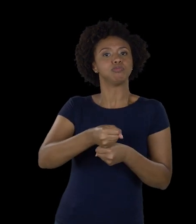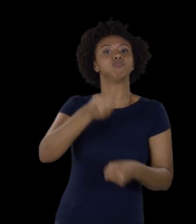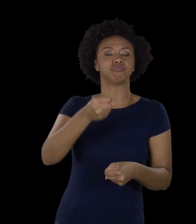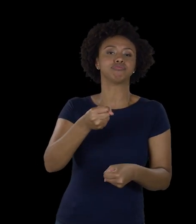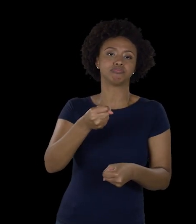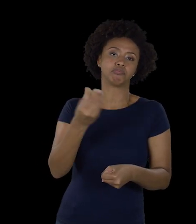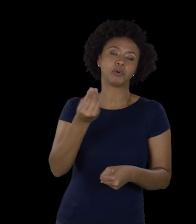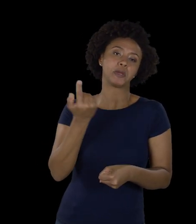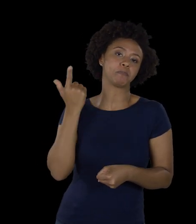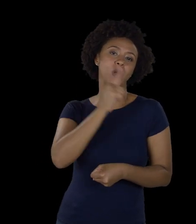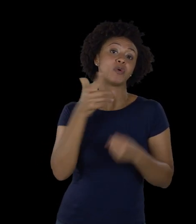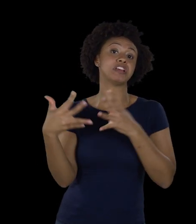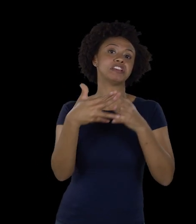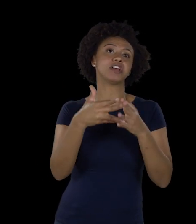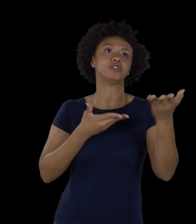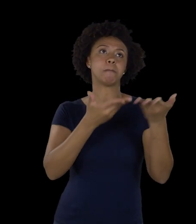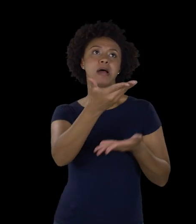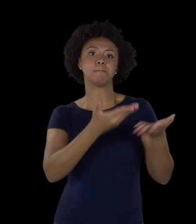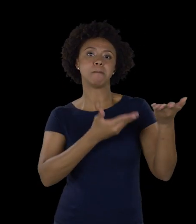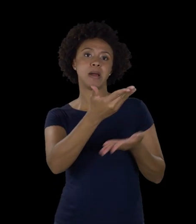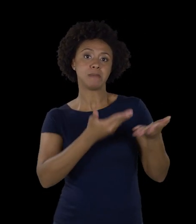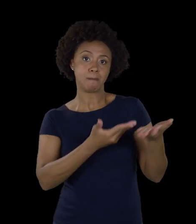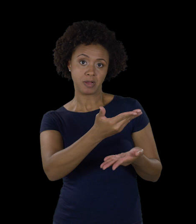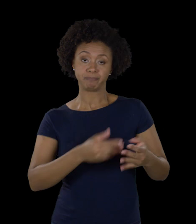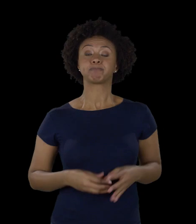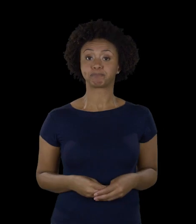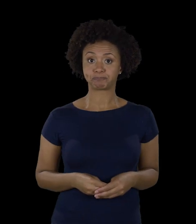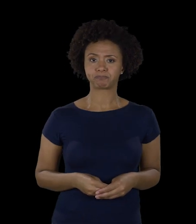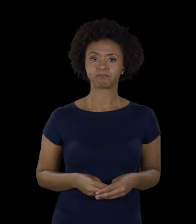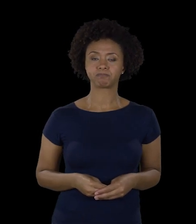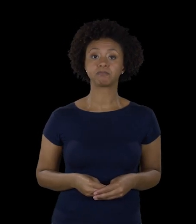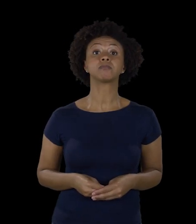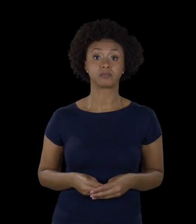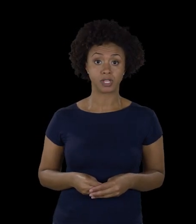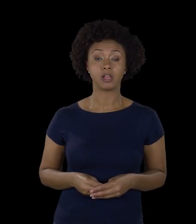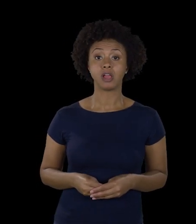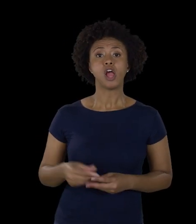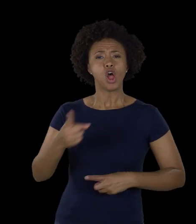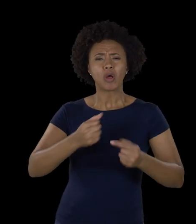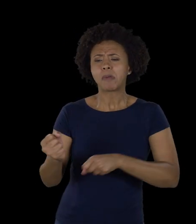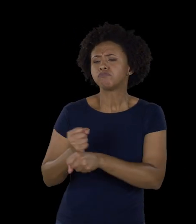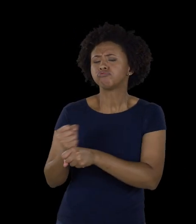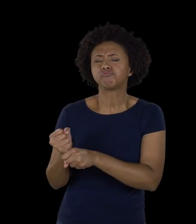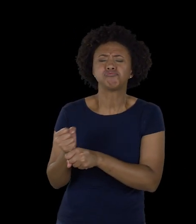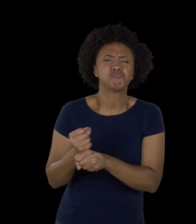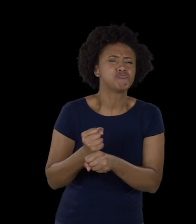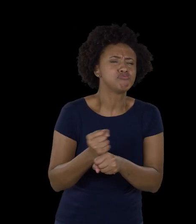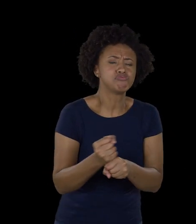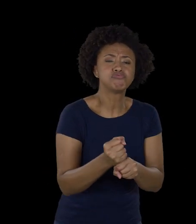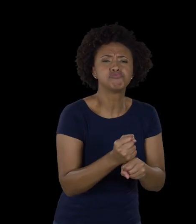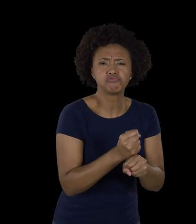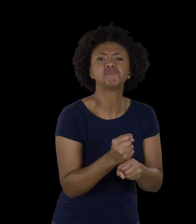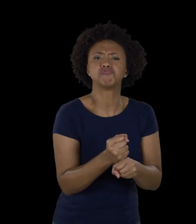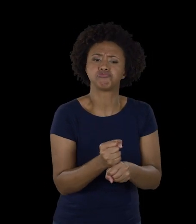atender esse mercado, sobretudo o mercado norte-americano. O café sustenta a economia há muito tempo, por